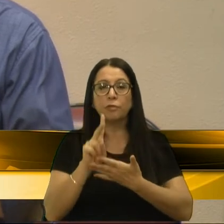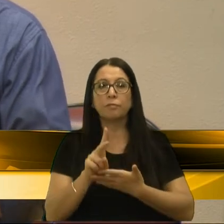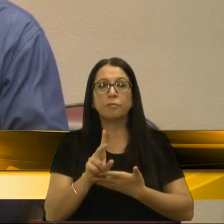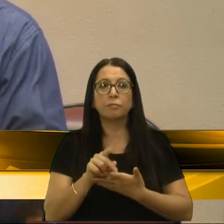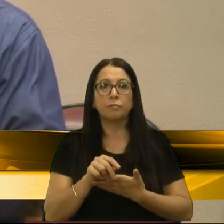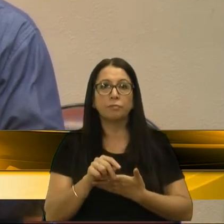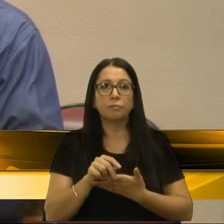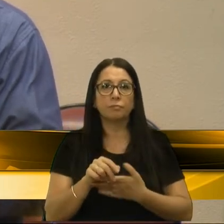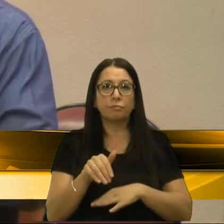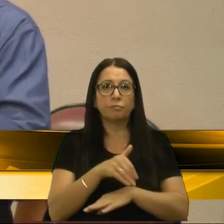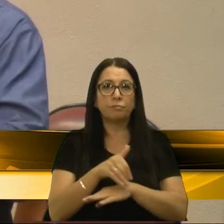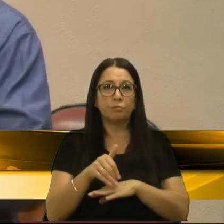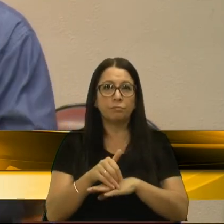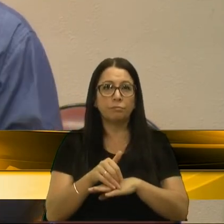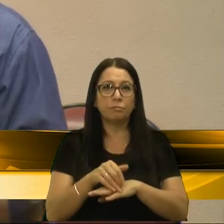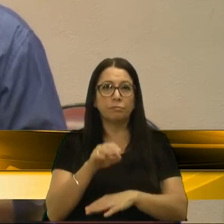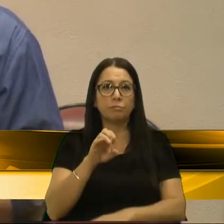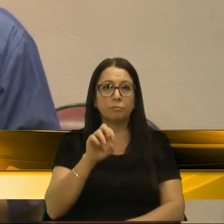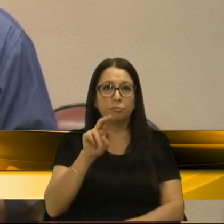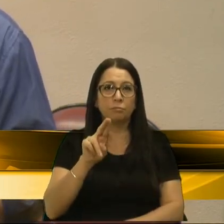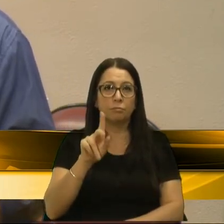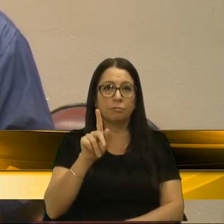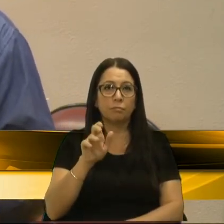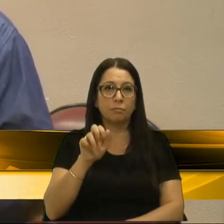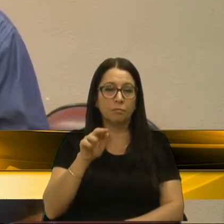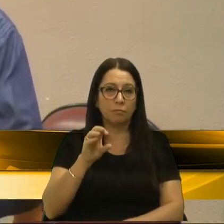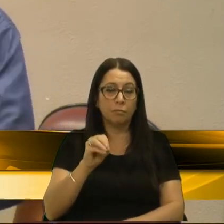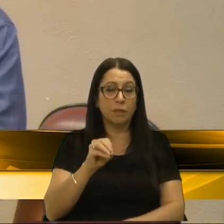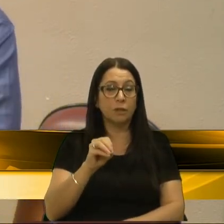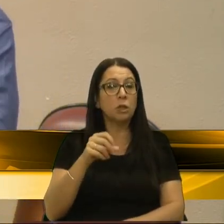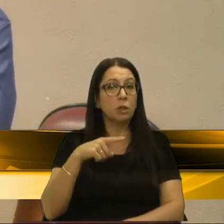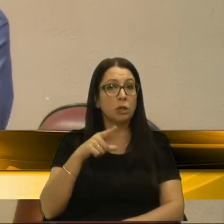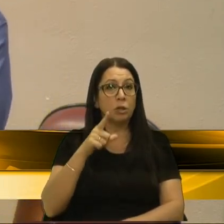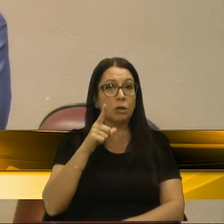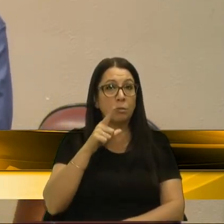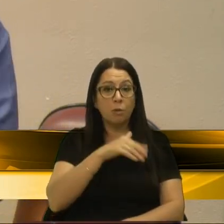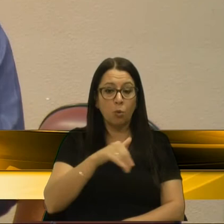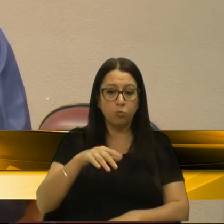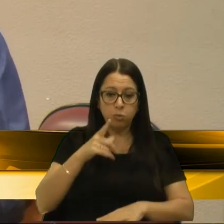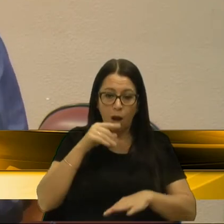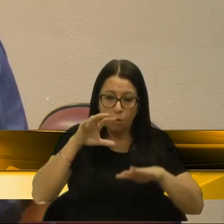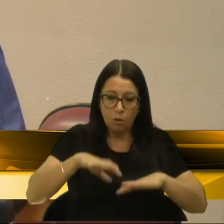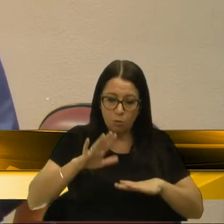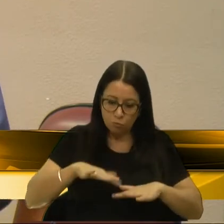a rua Eugênio Nicoletti, também, que foi uma rua que alagou, virou um